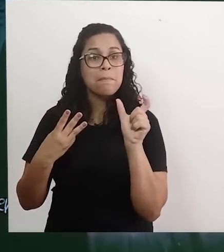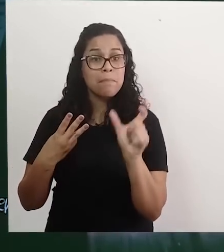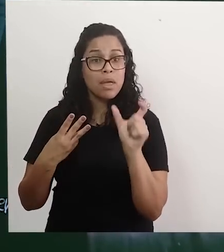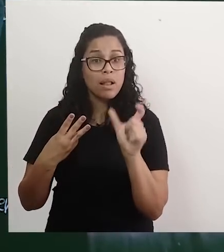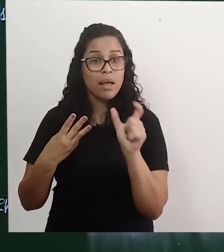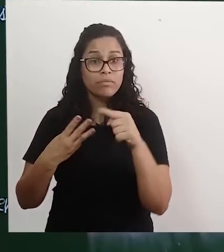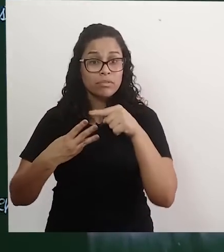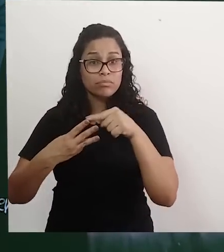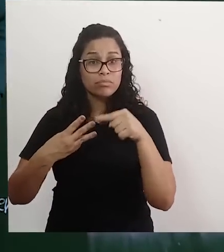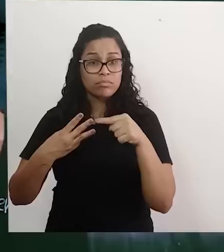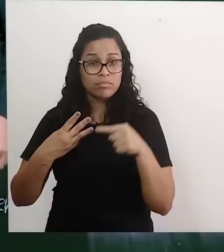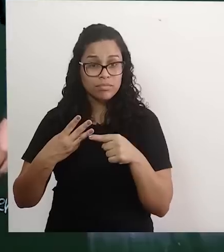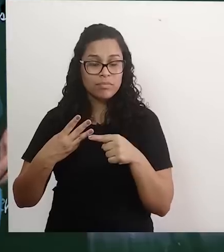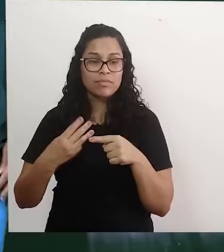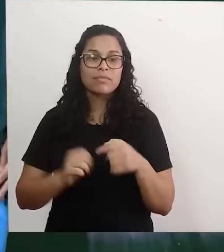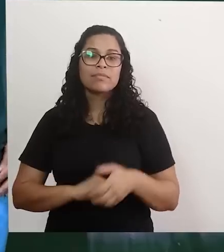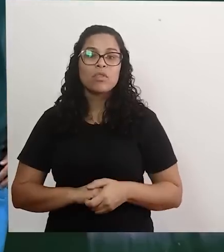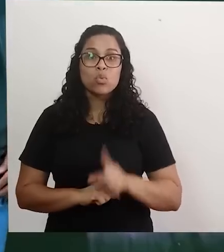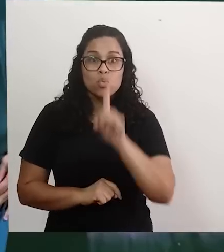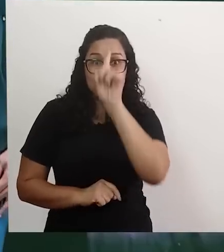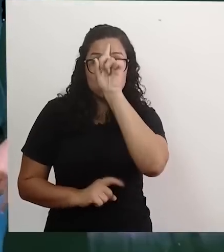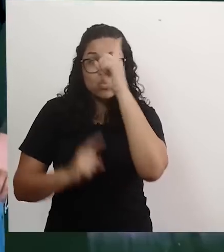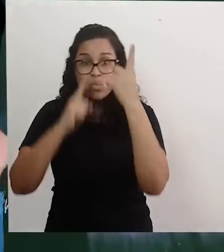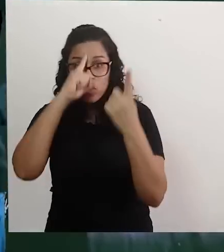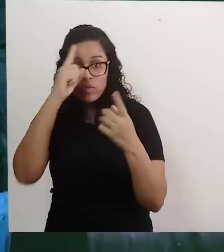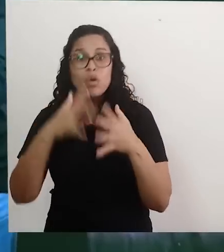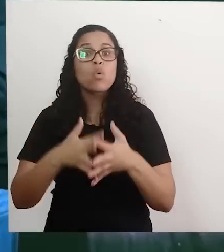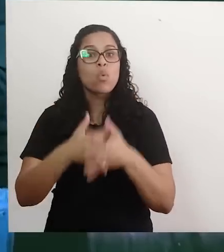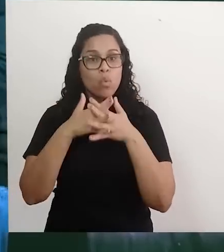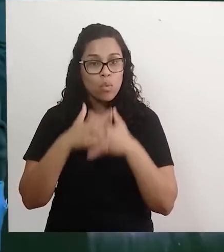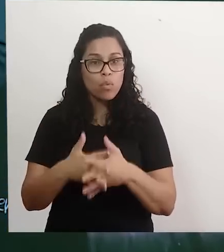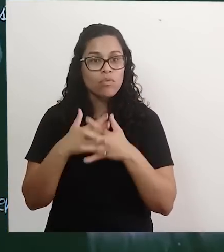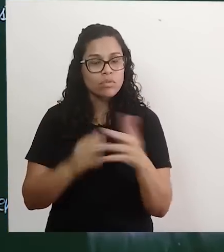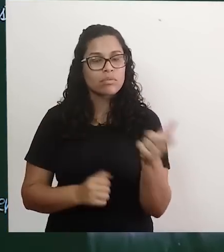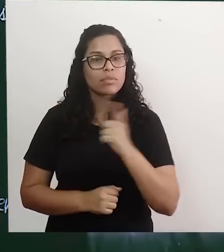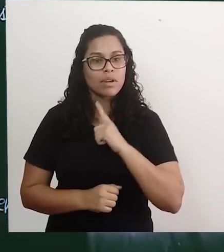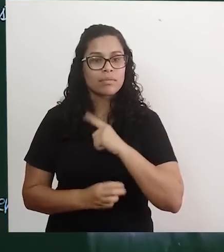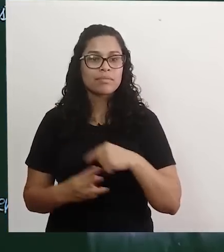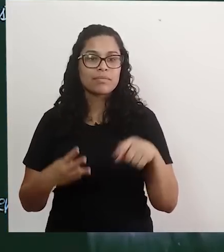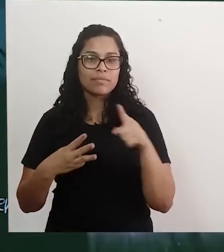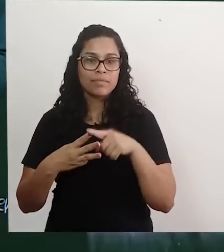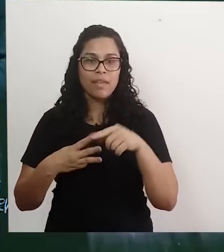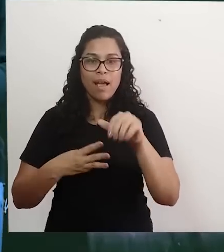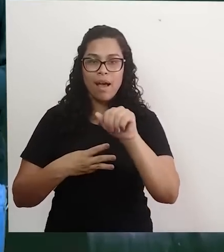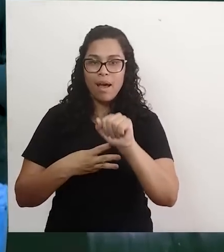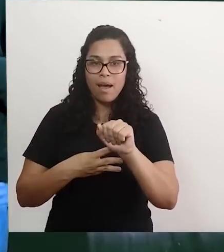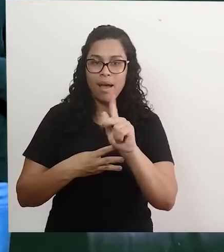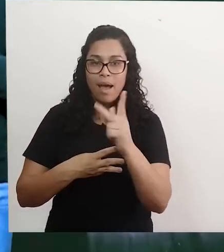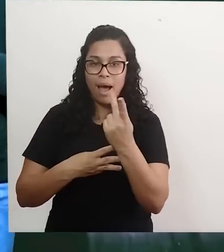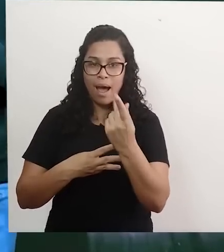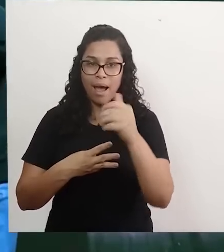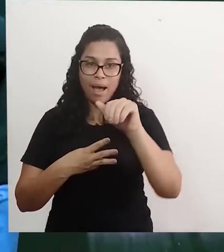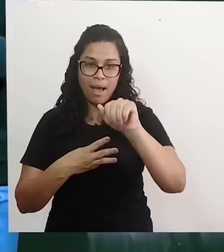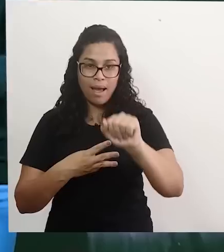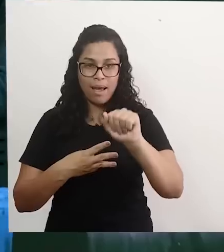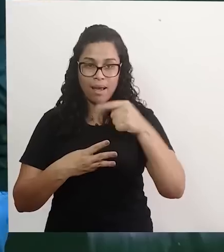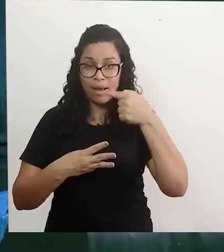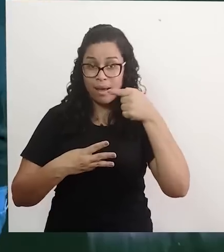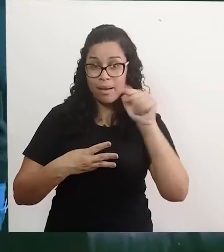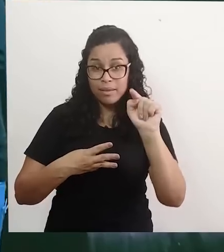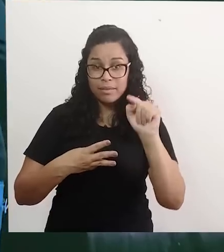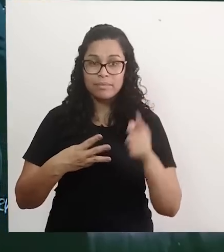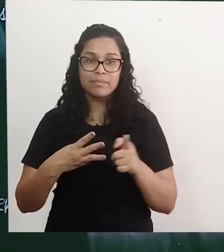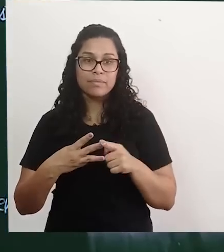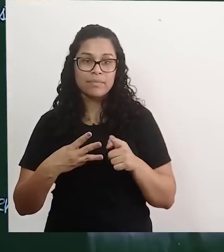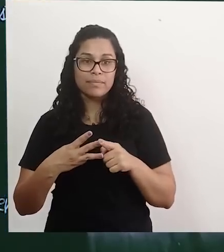palavrinhas que geralmente geram muita confusão, que são as palavrinhas a, do verbo haver, ha com